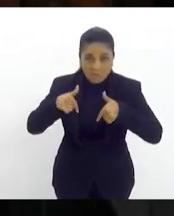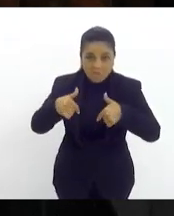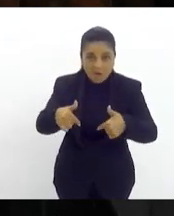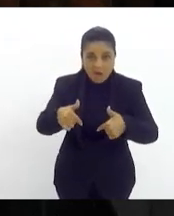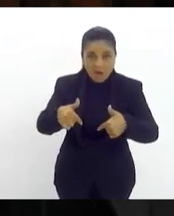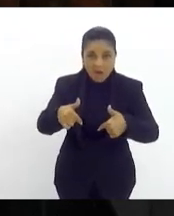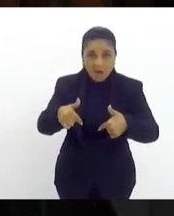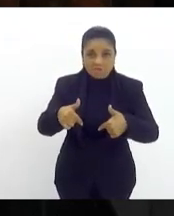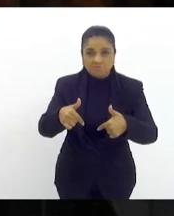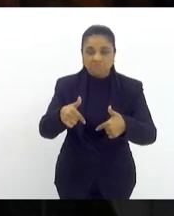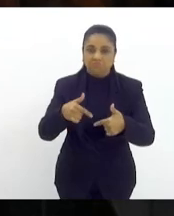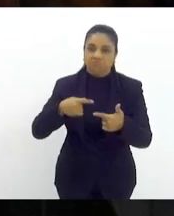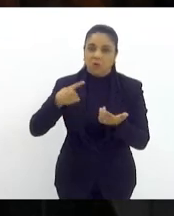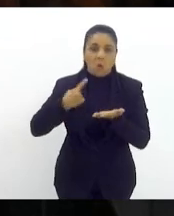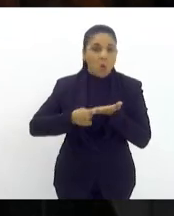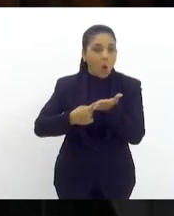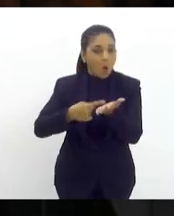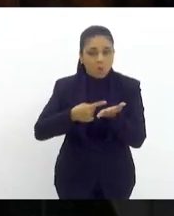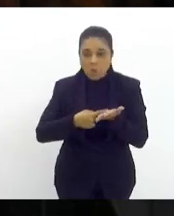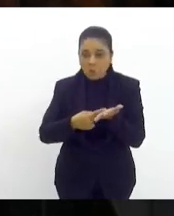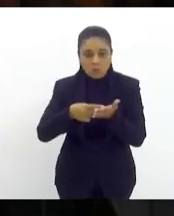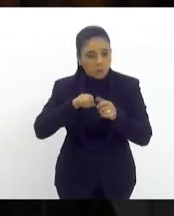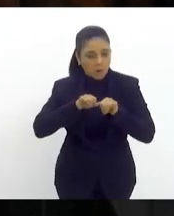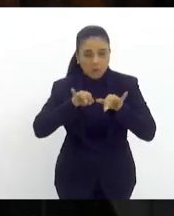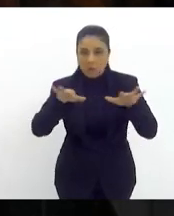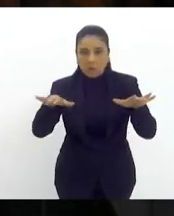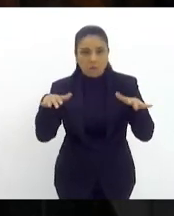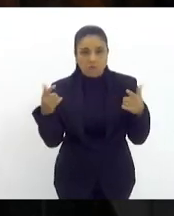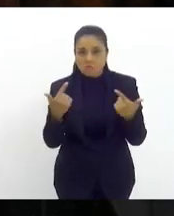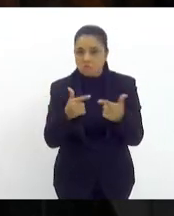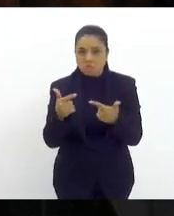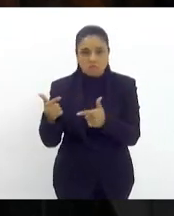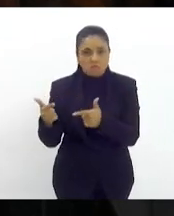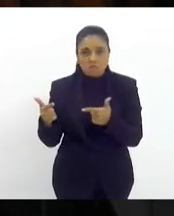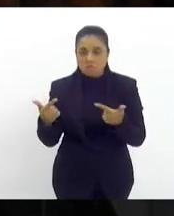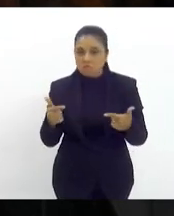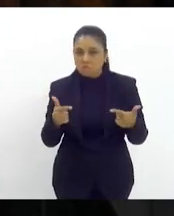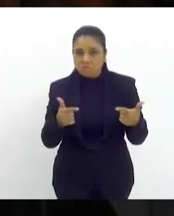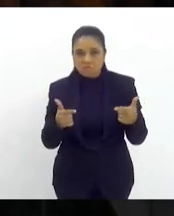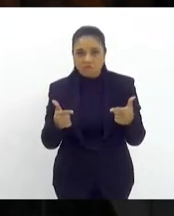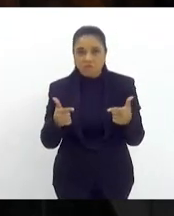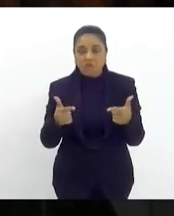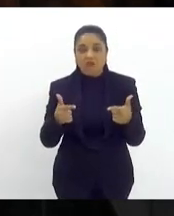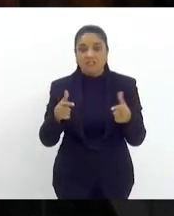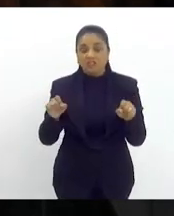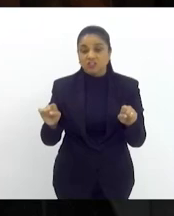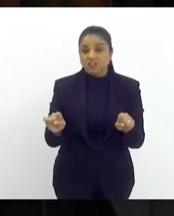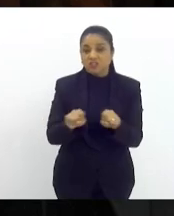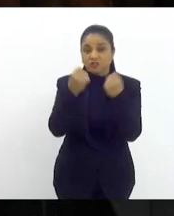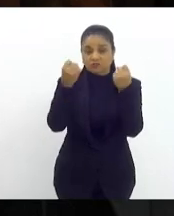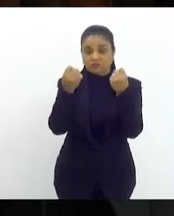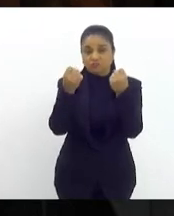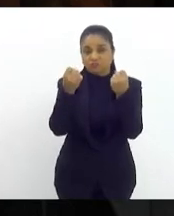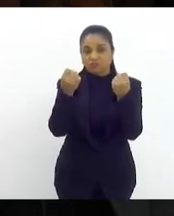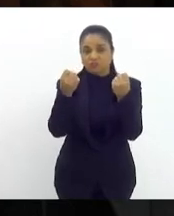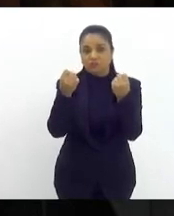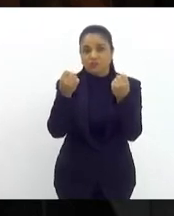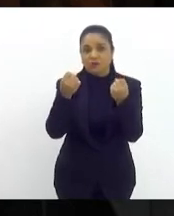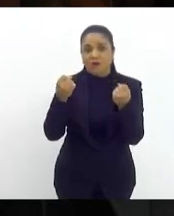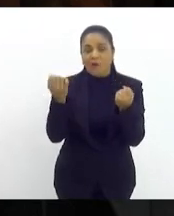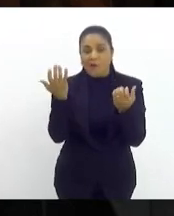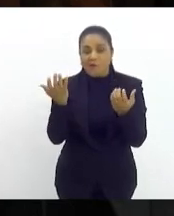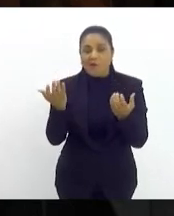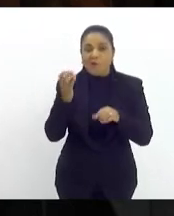virulência que deviam ter tido Porque isto destrói o pacto federativo e